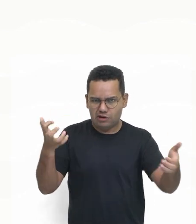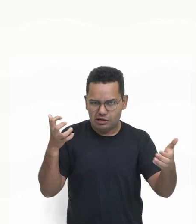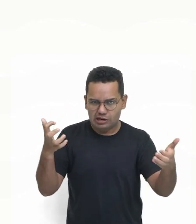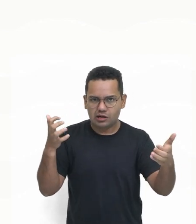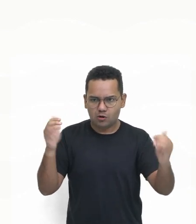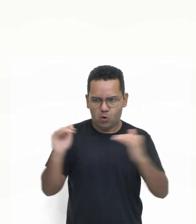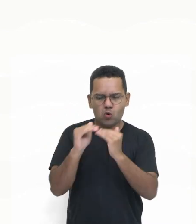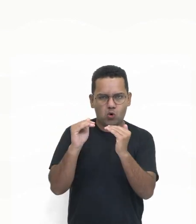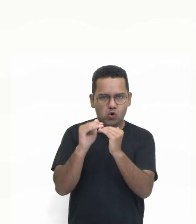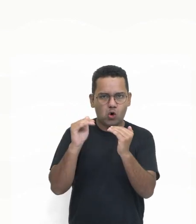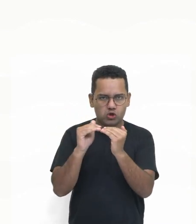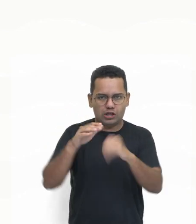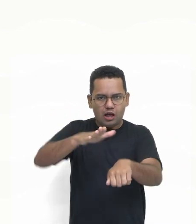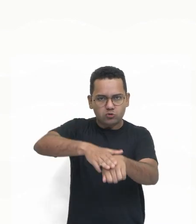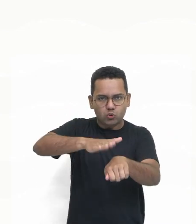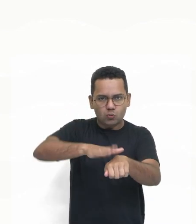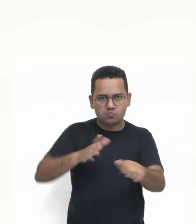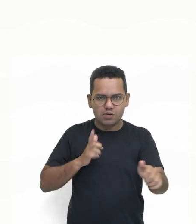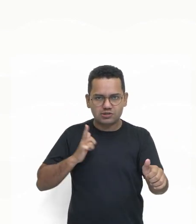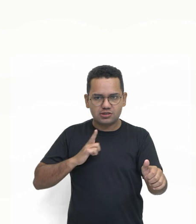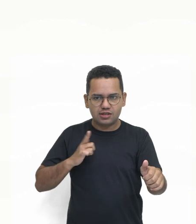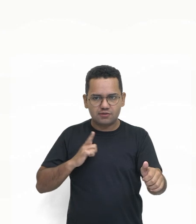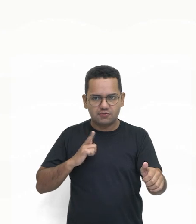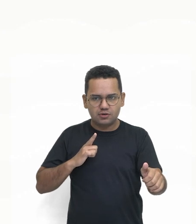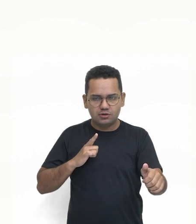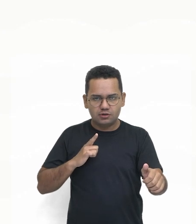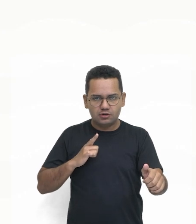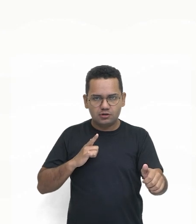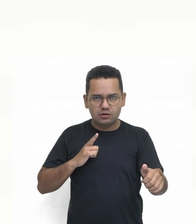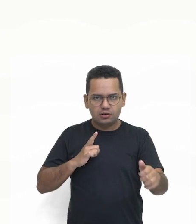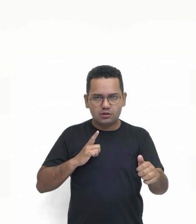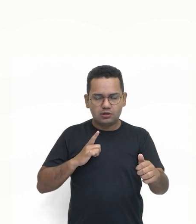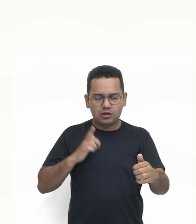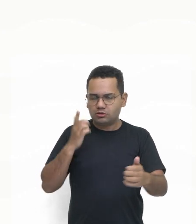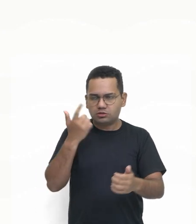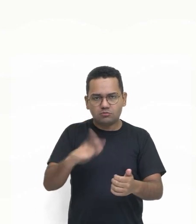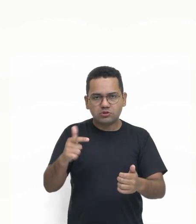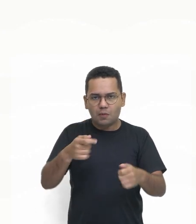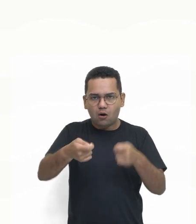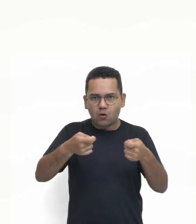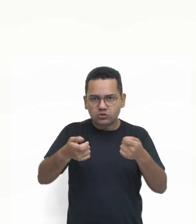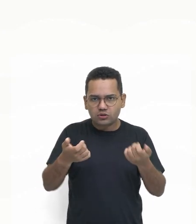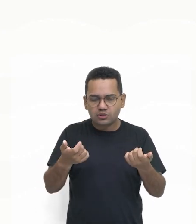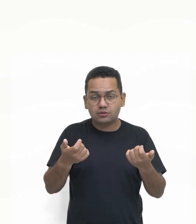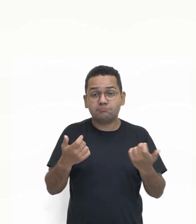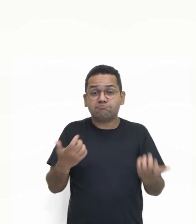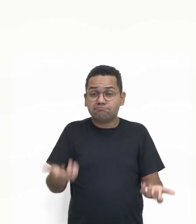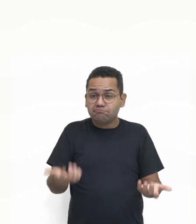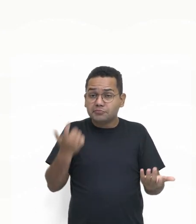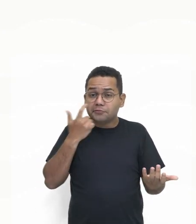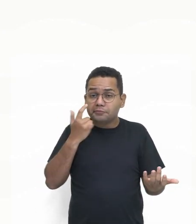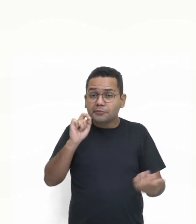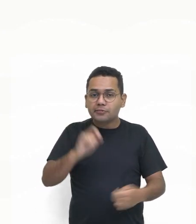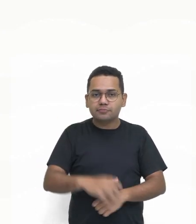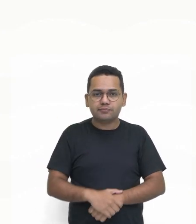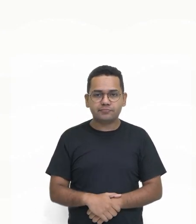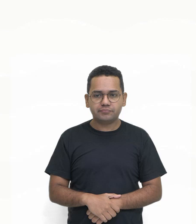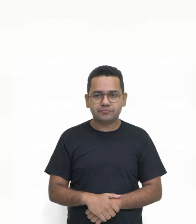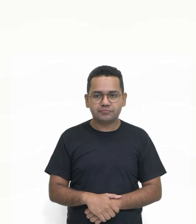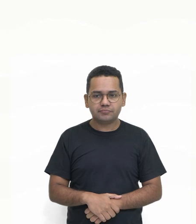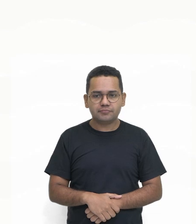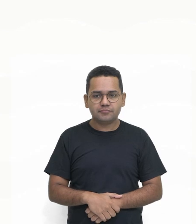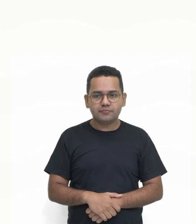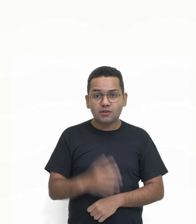braços cruzados observando o conflito acontecer e eles perderem um território. E os franceses vão em busca justamente